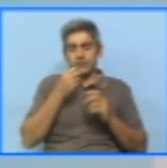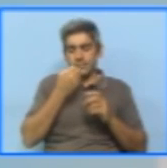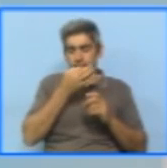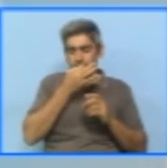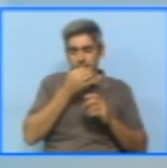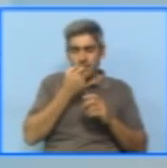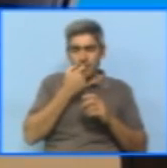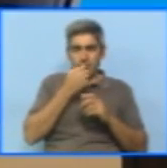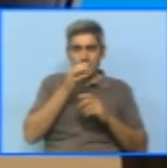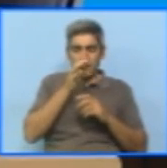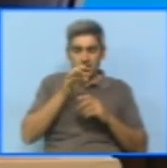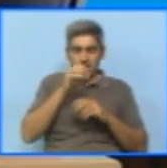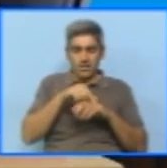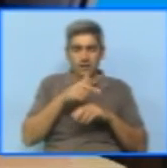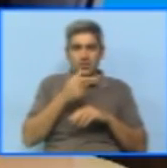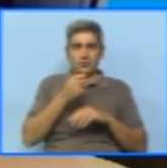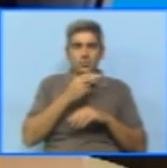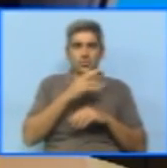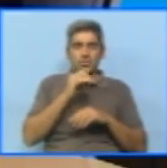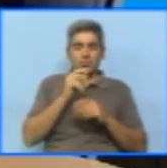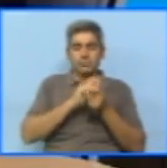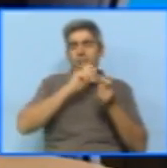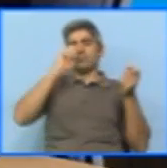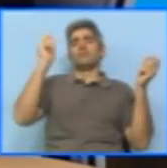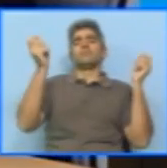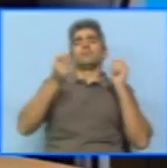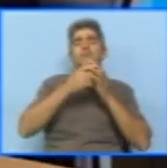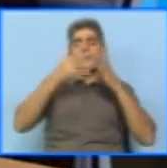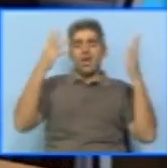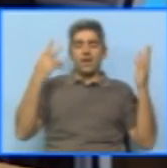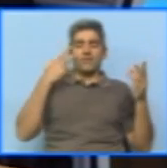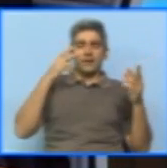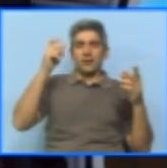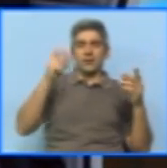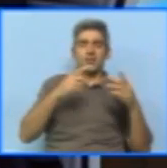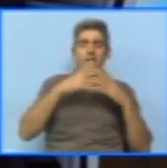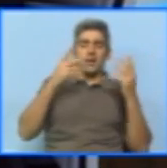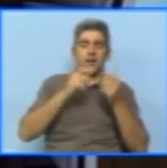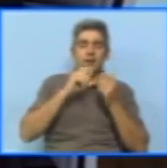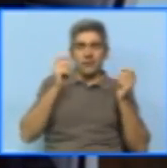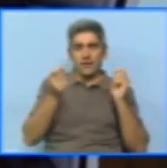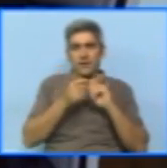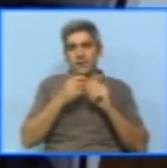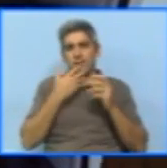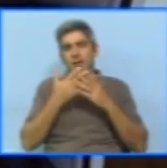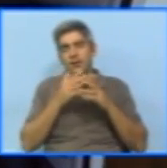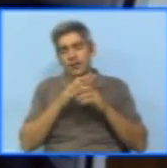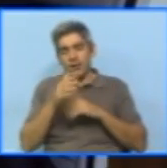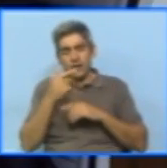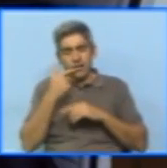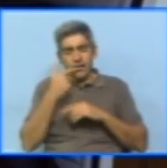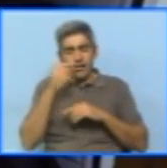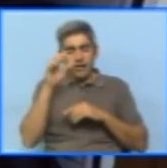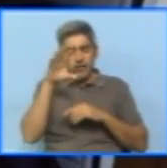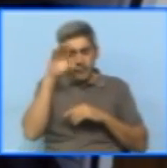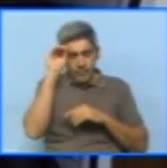tesouro. Há, digamos, uma transformação radical na vida da pessoa que intui, percebe, encontra